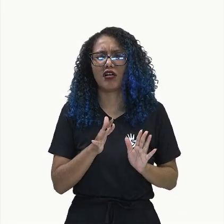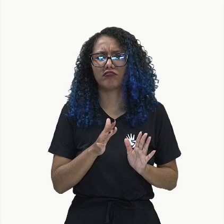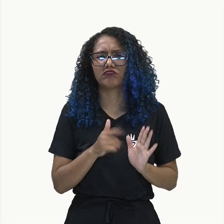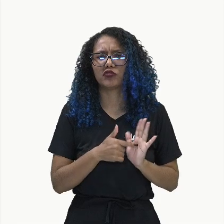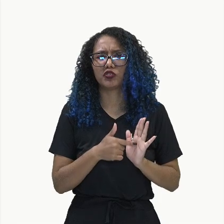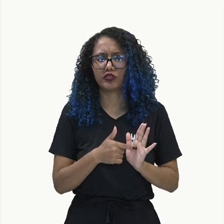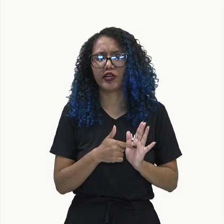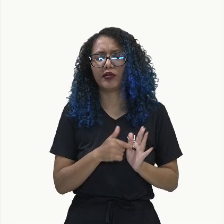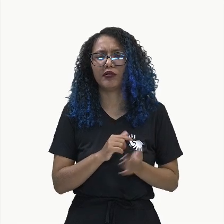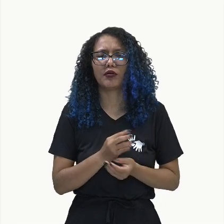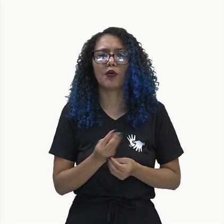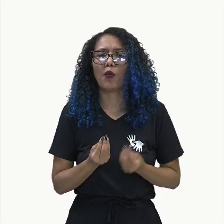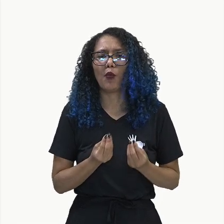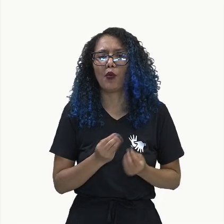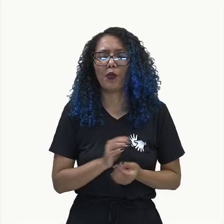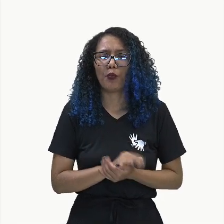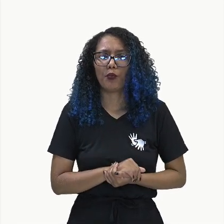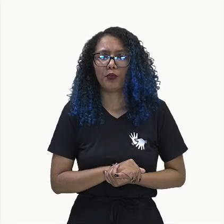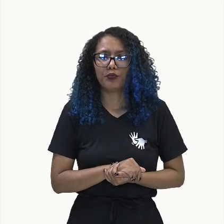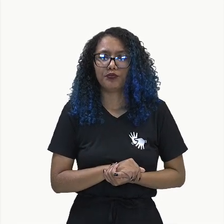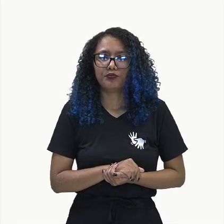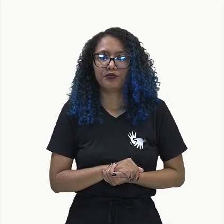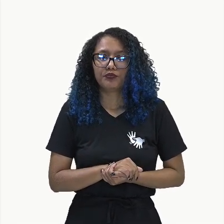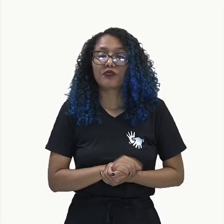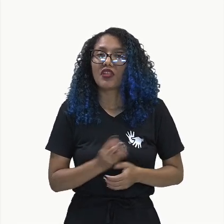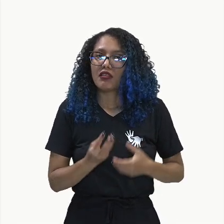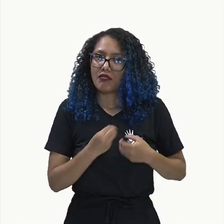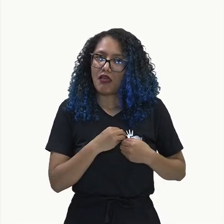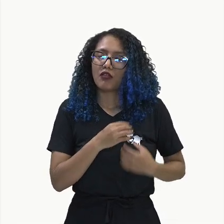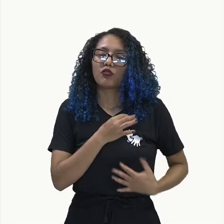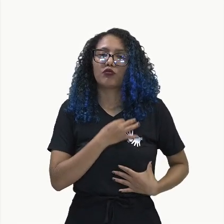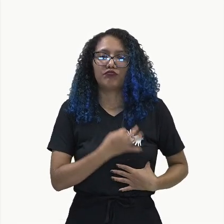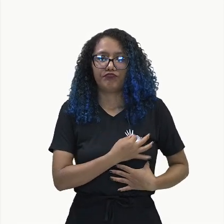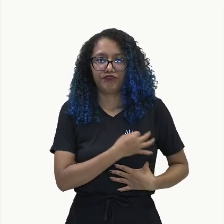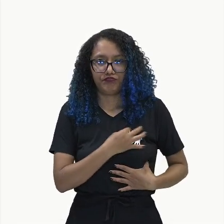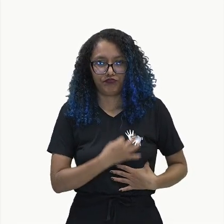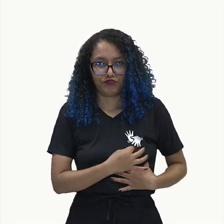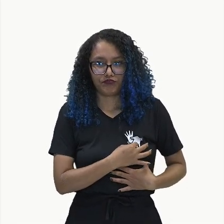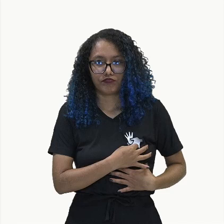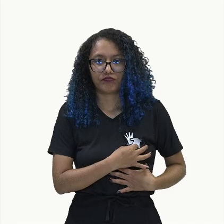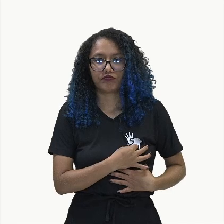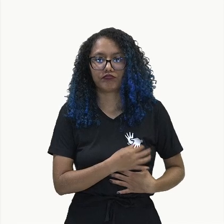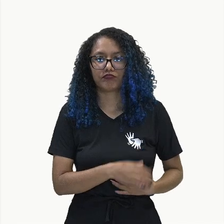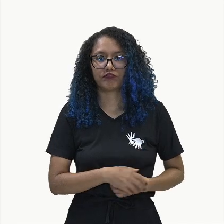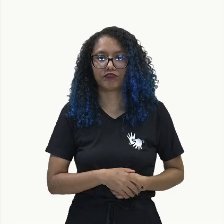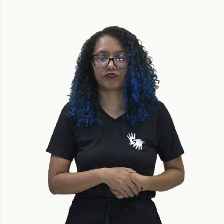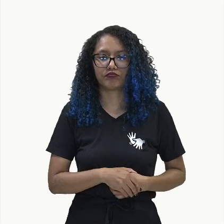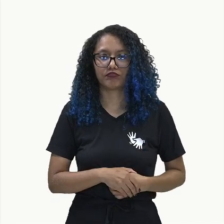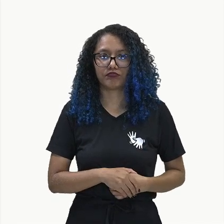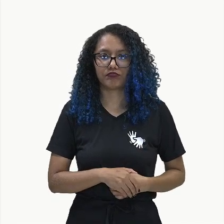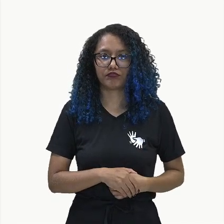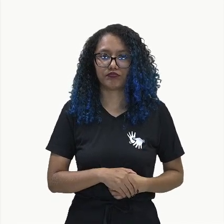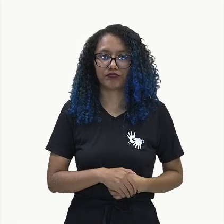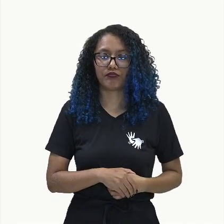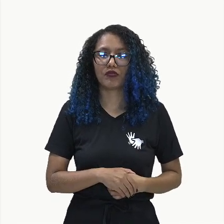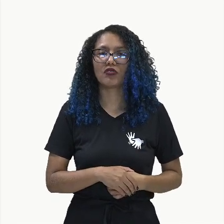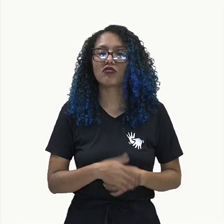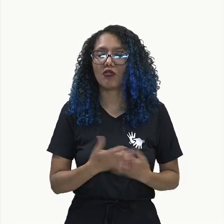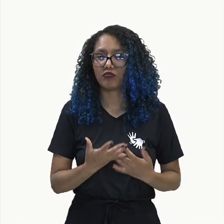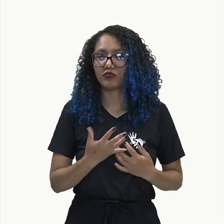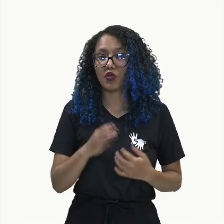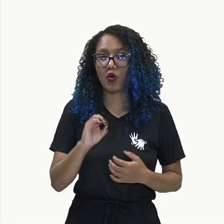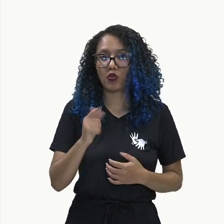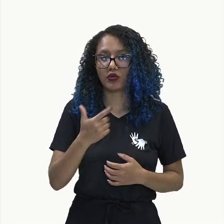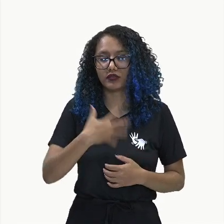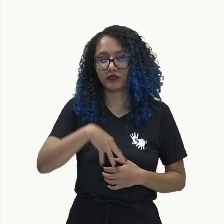vídeo, ele vai acontecer nesses alvéolos. Neste processo, o oxigênio presente no ar inspirado